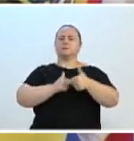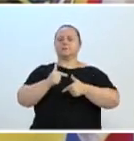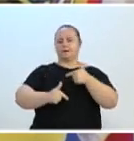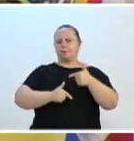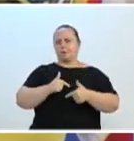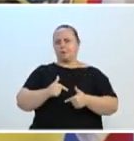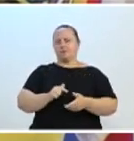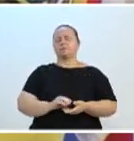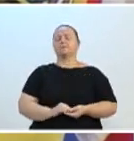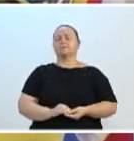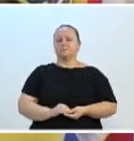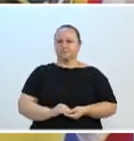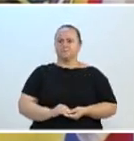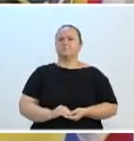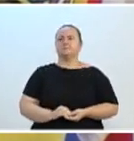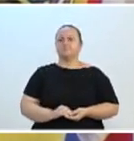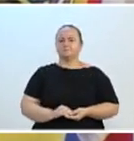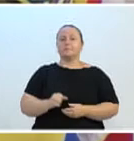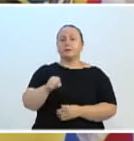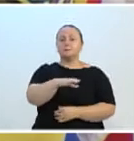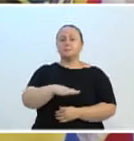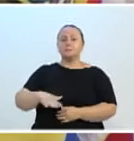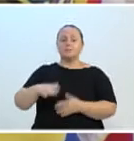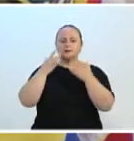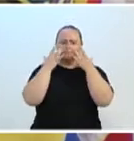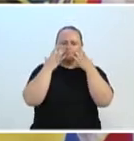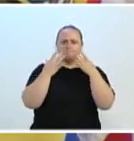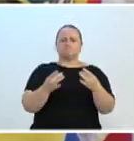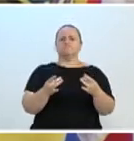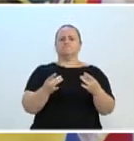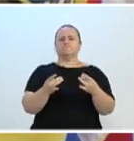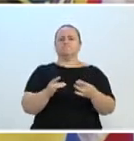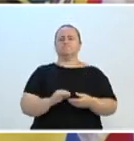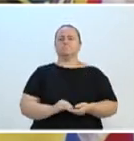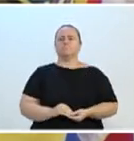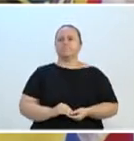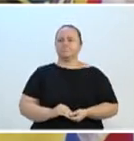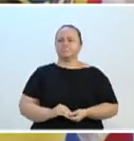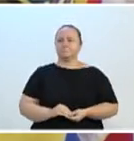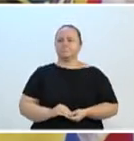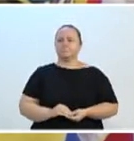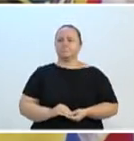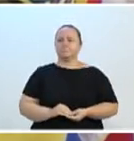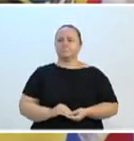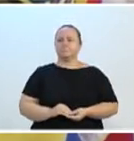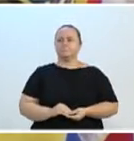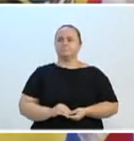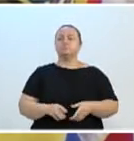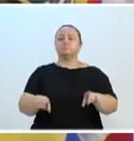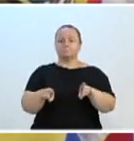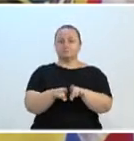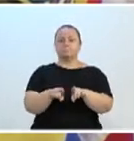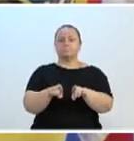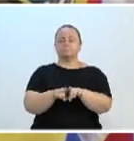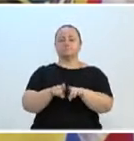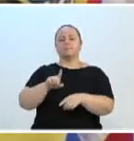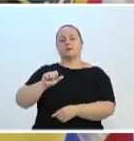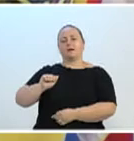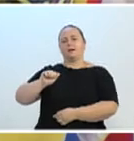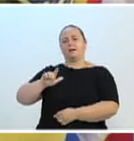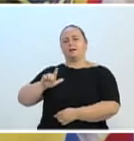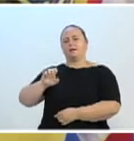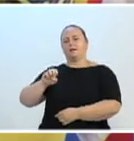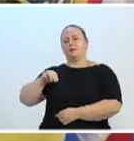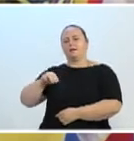sociedade seja reconhecida dentro daquilo que for possível. Eu tenho também o nosso querido alemão, assim chamando, que